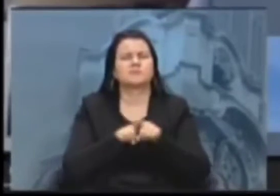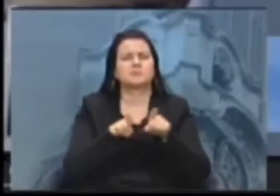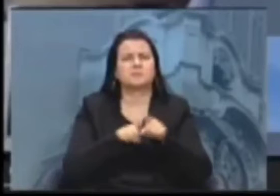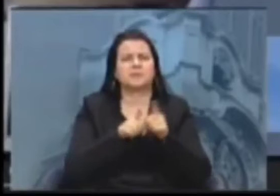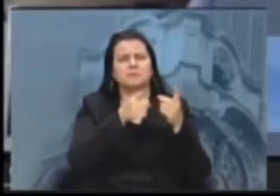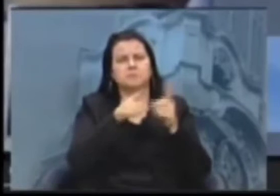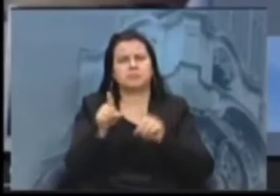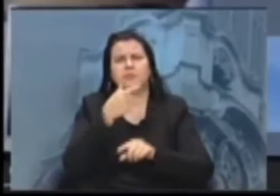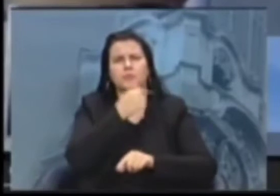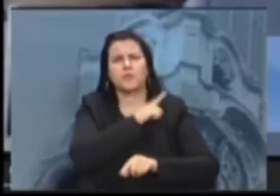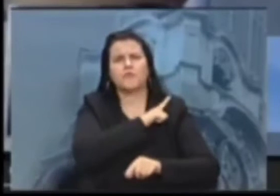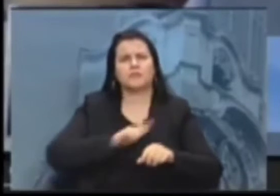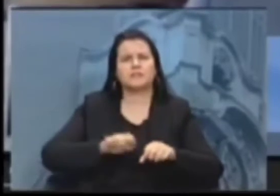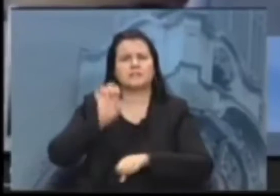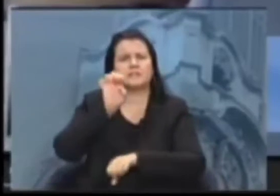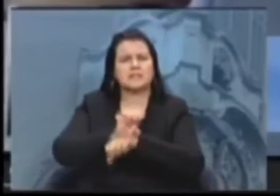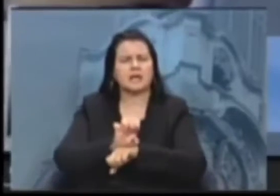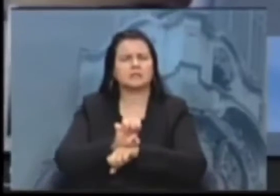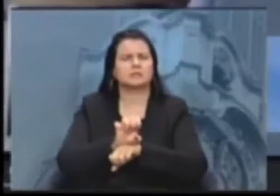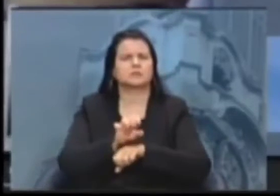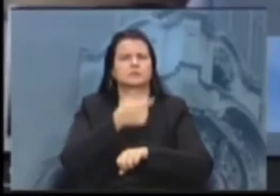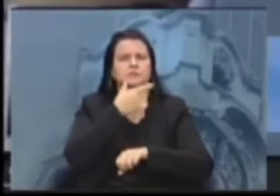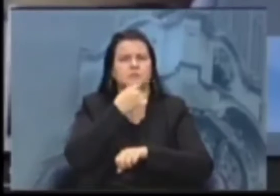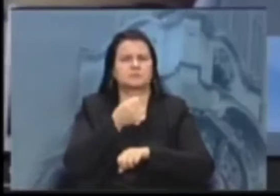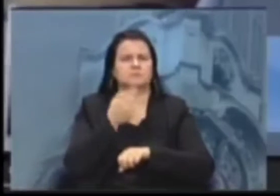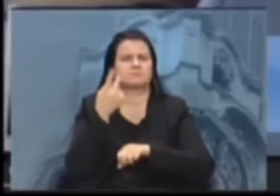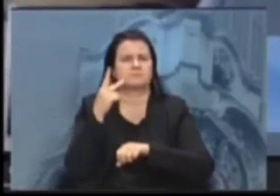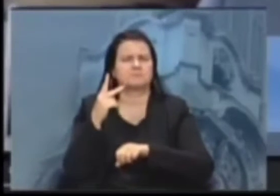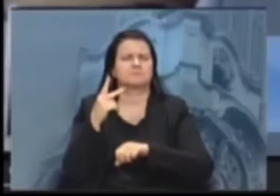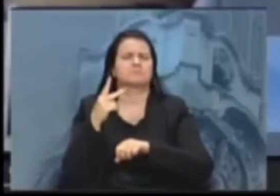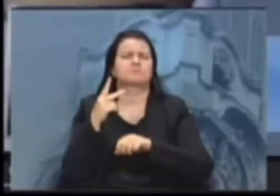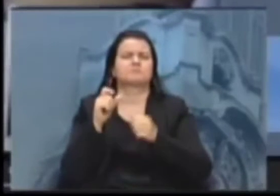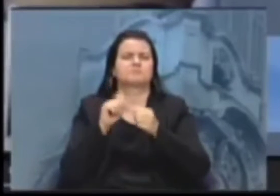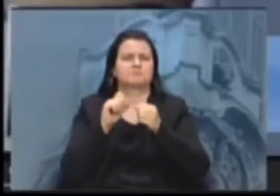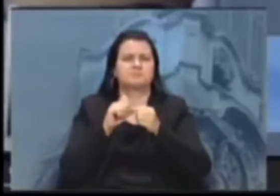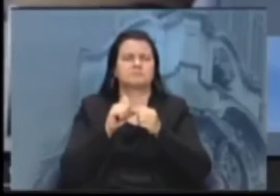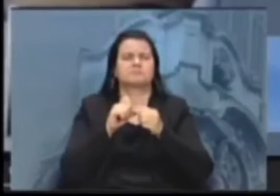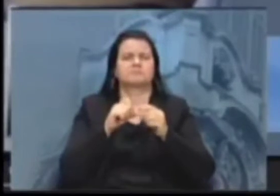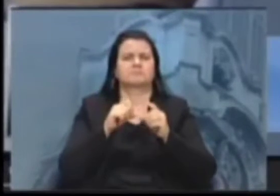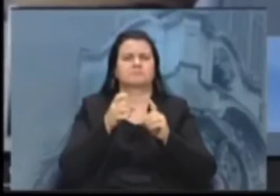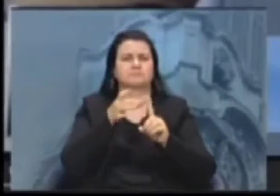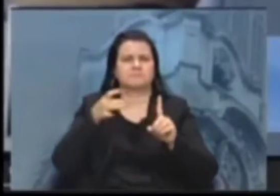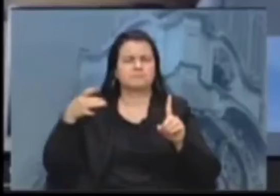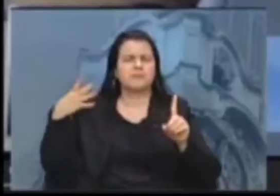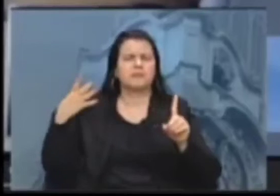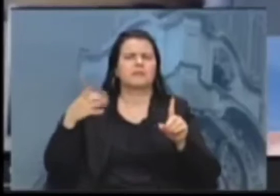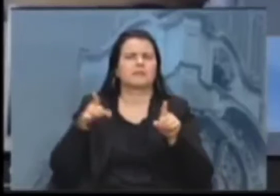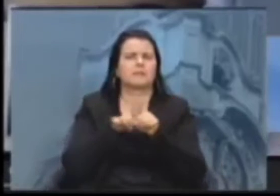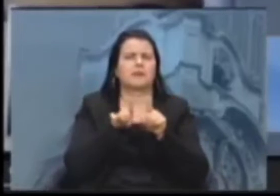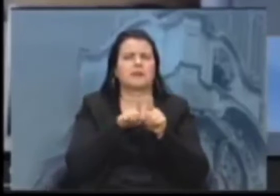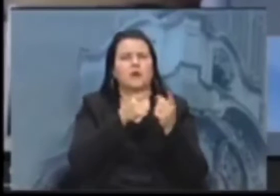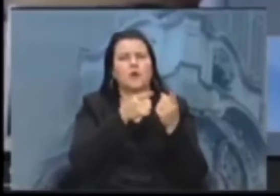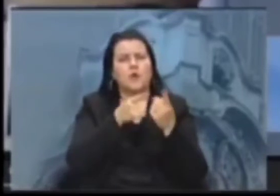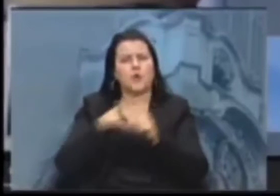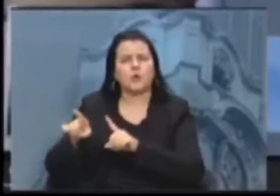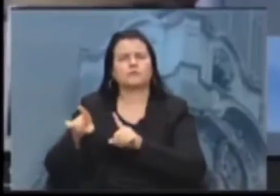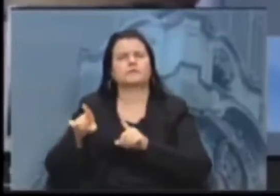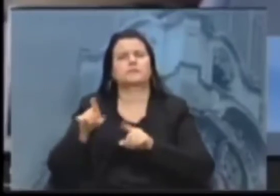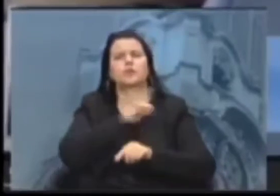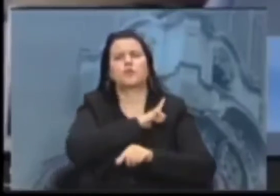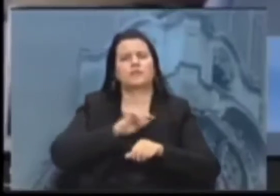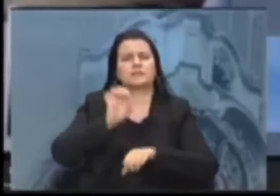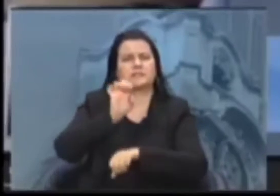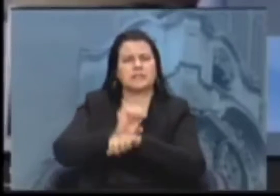estado, fez discursos violentos contra o governador do estado, infelizmente está sendo